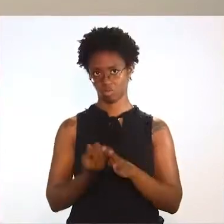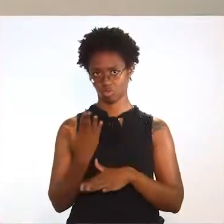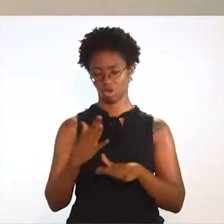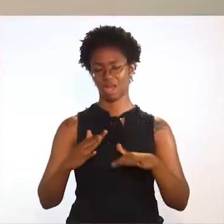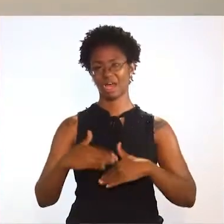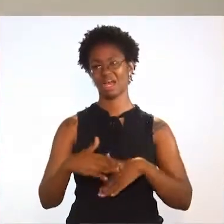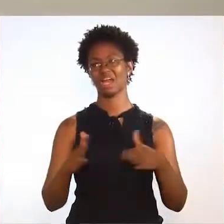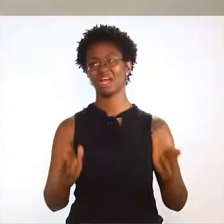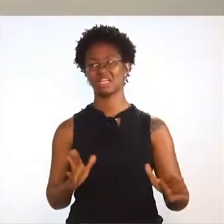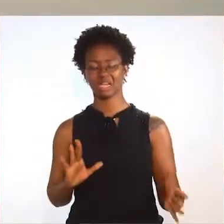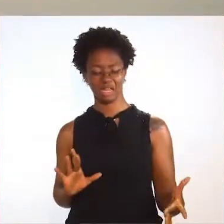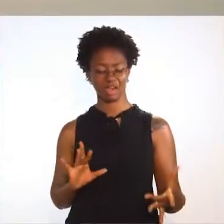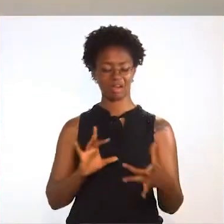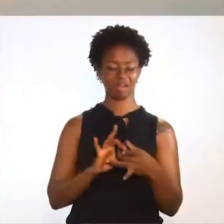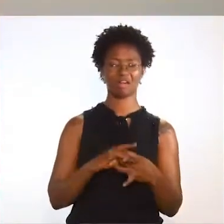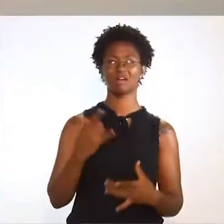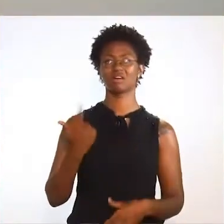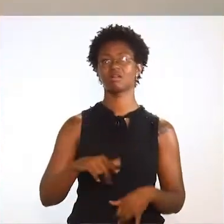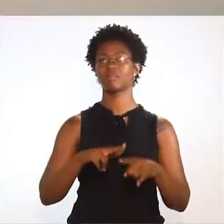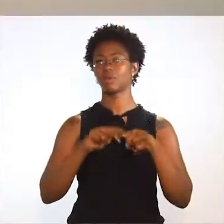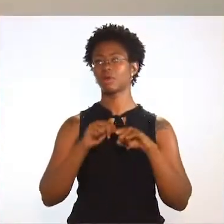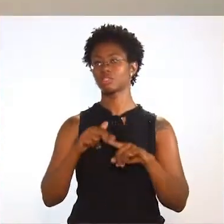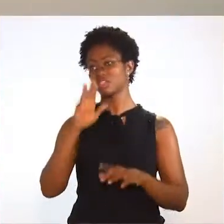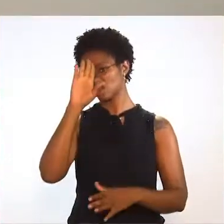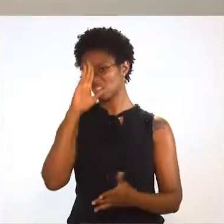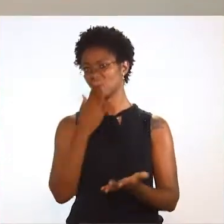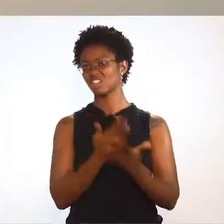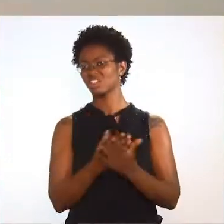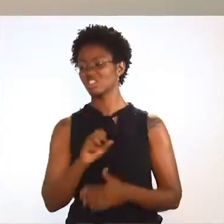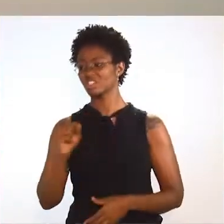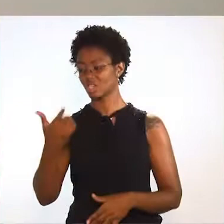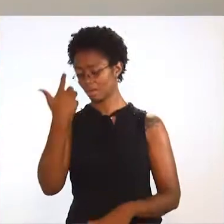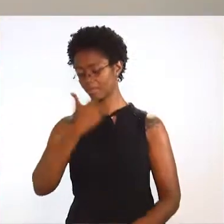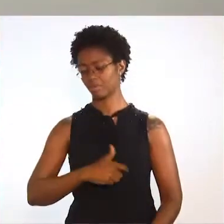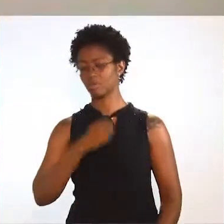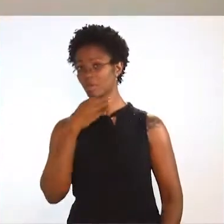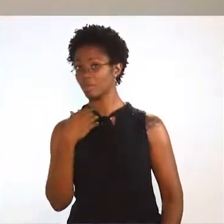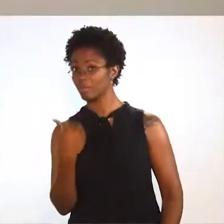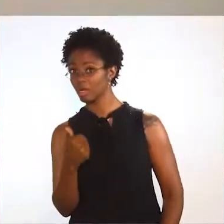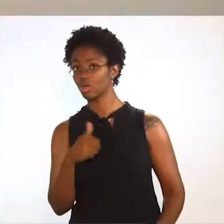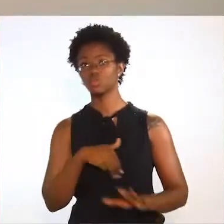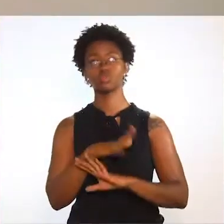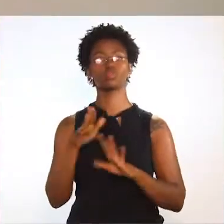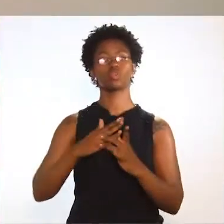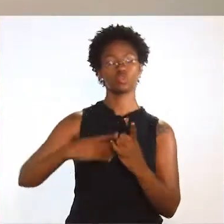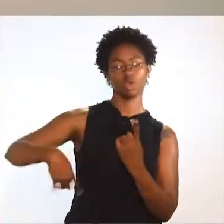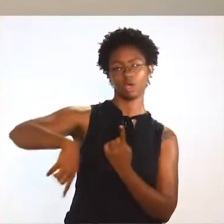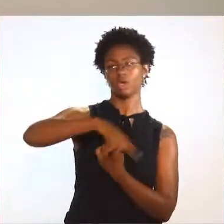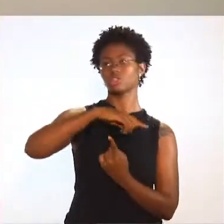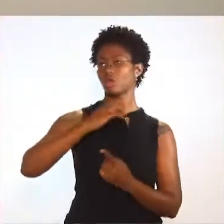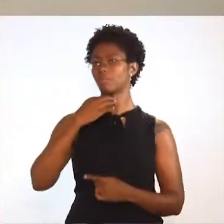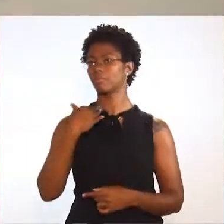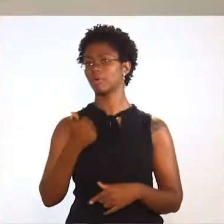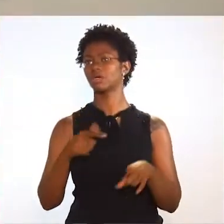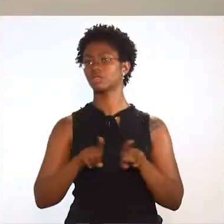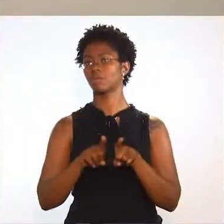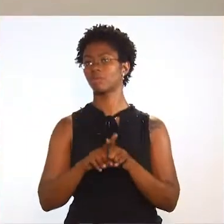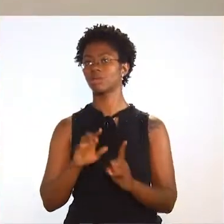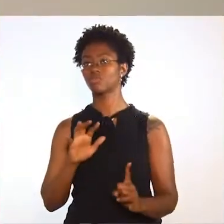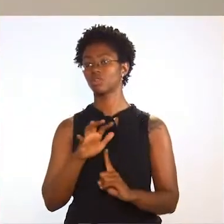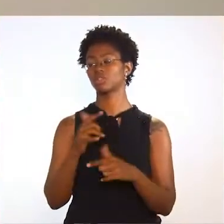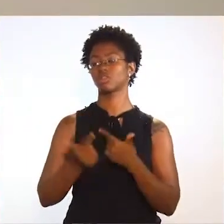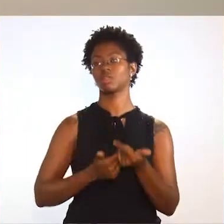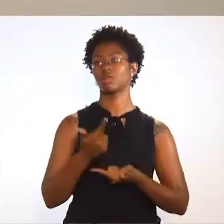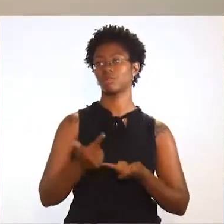reconexão, que é o que a gente gosta, porque a gente acredita muito que se a pessoa está bem, todo o seu entorno também fica e o trabalho também. Então, essa